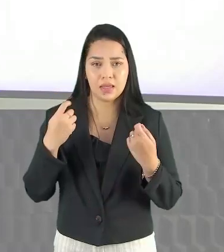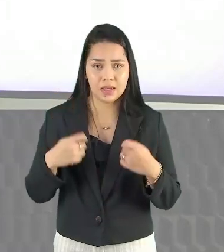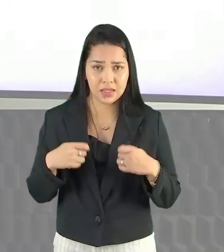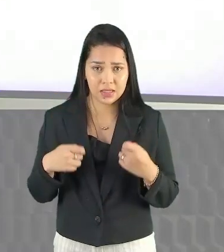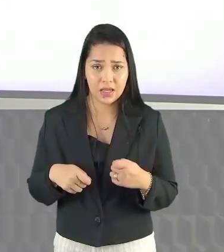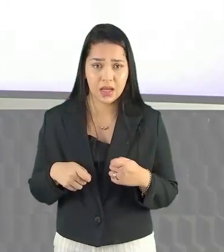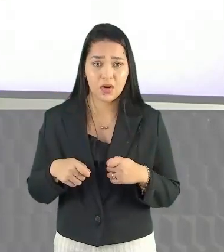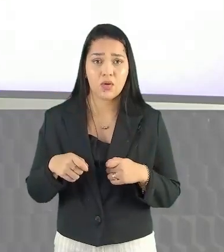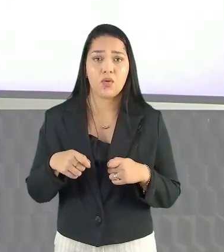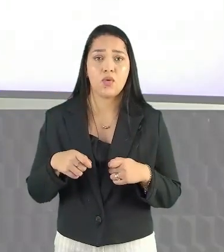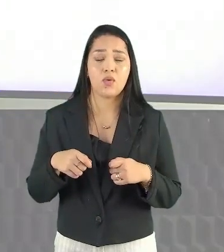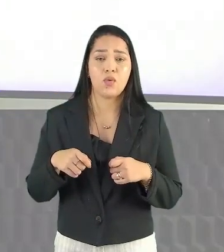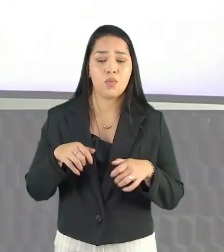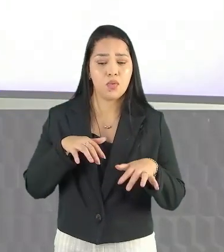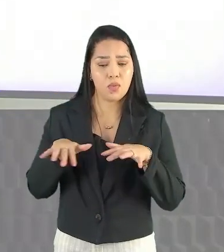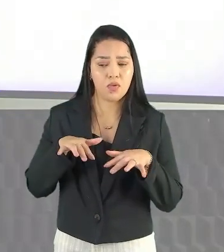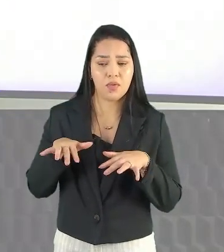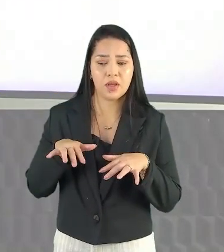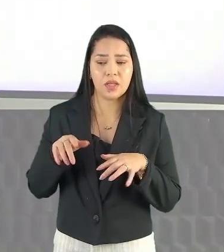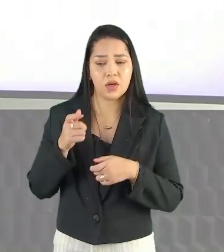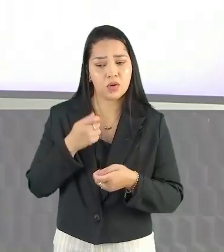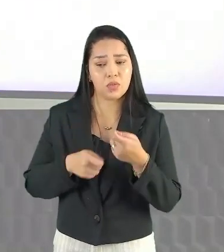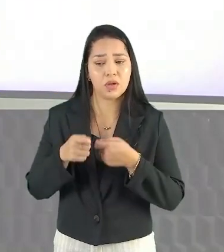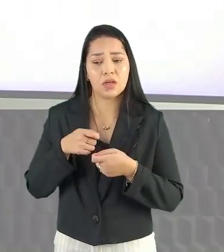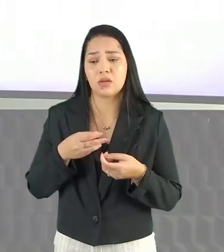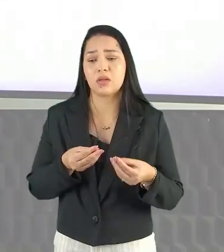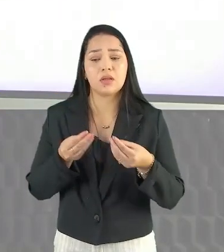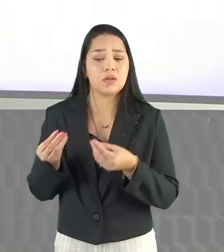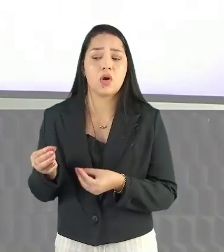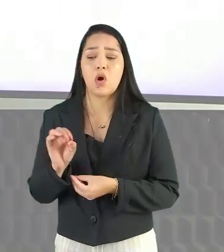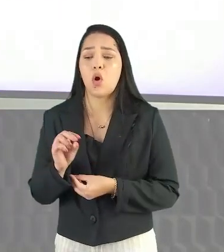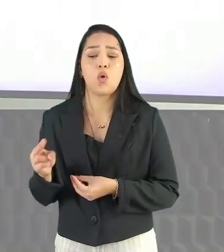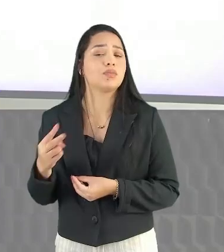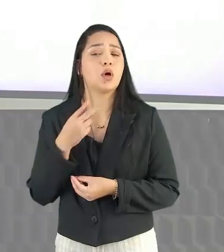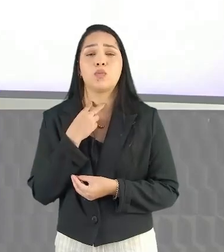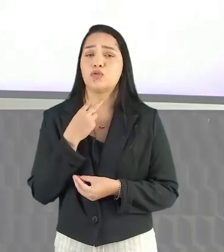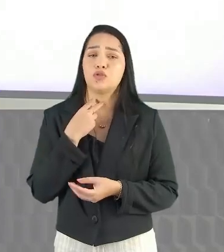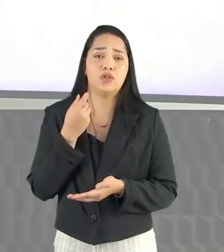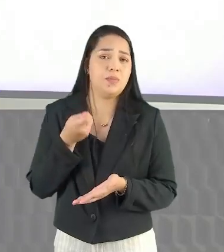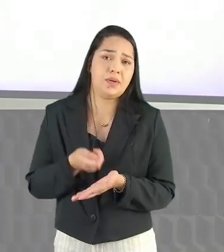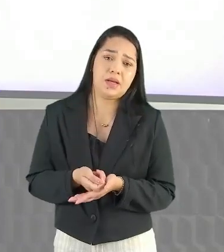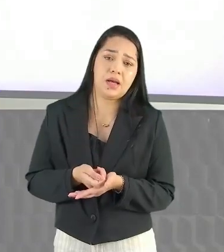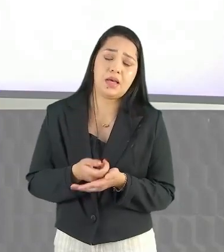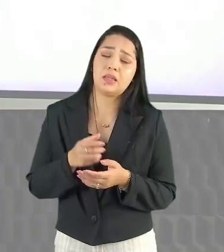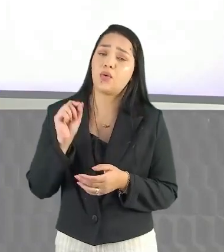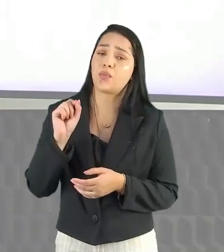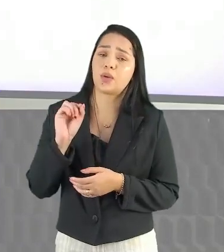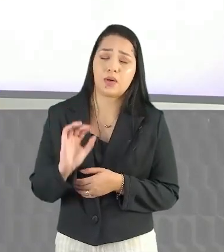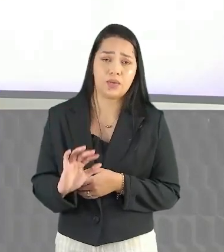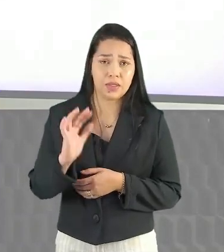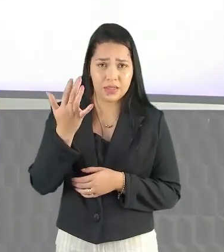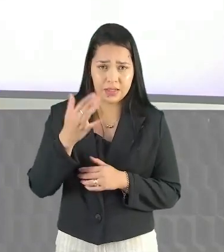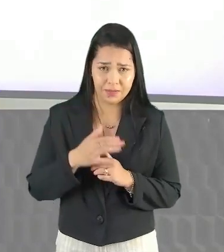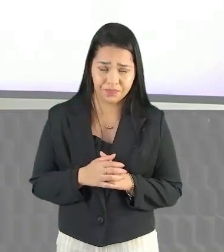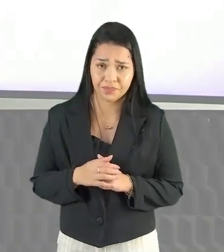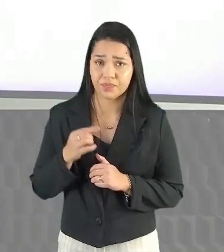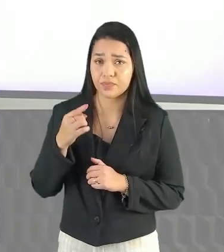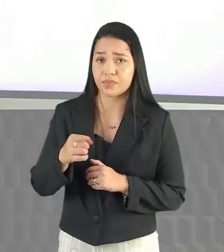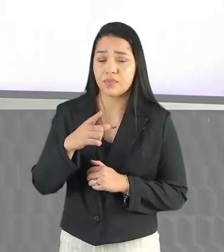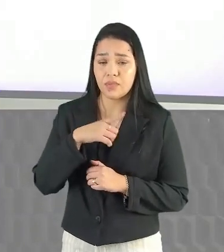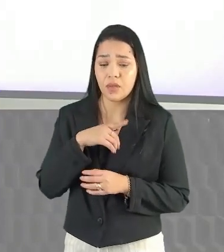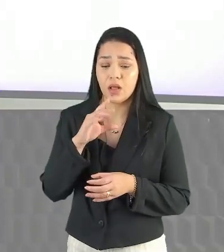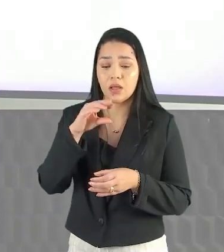a economia, dar crédito a quem não devia, ou a quem não podia pagar. E aí o que acontecia? Você tinha dentro